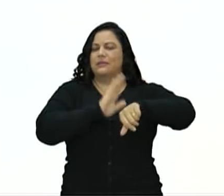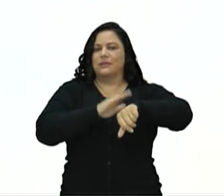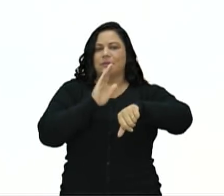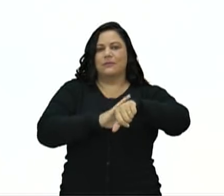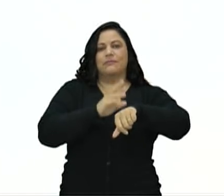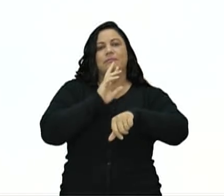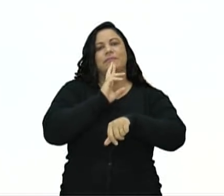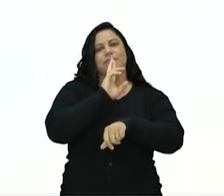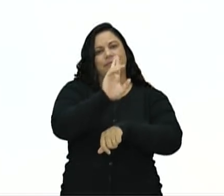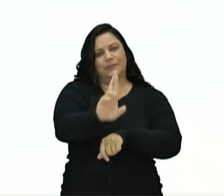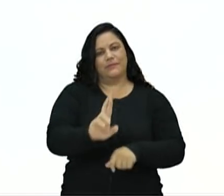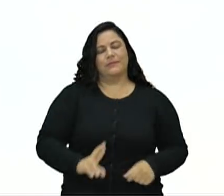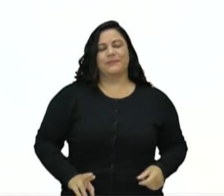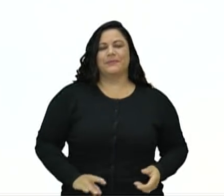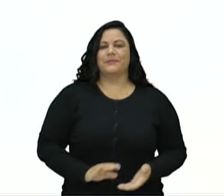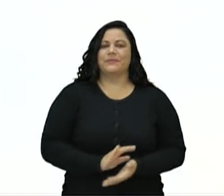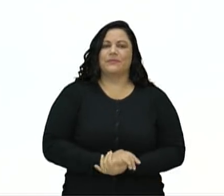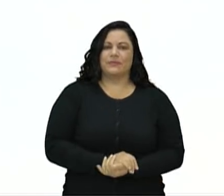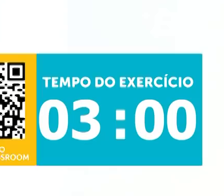um X.